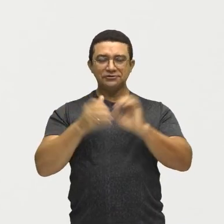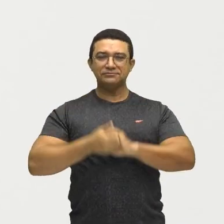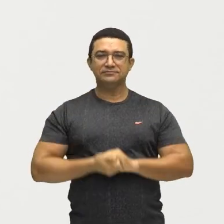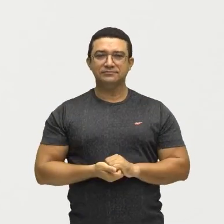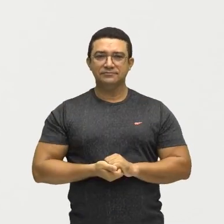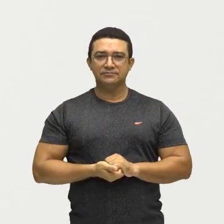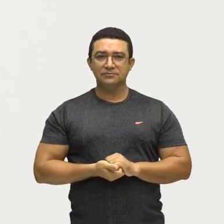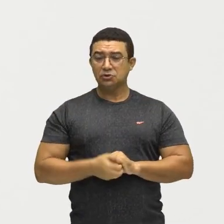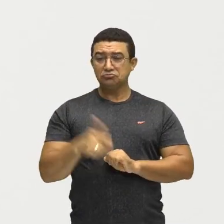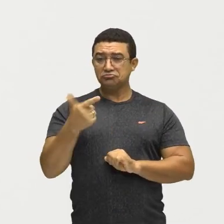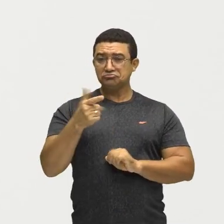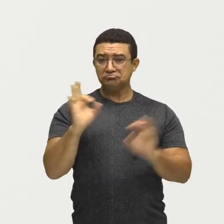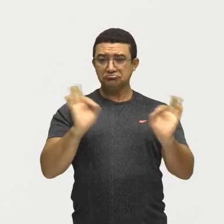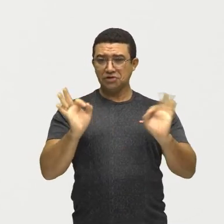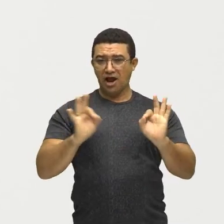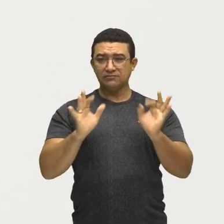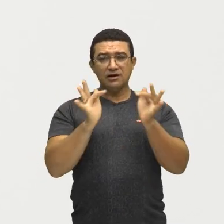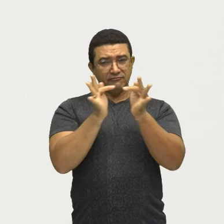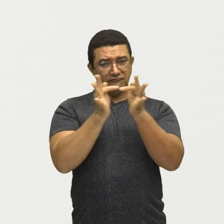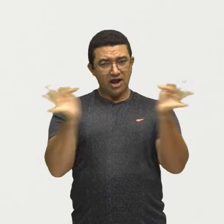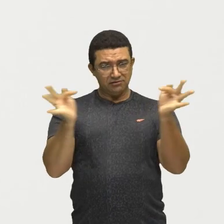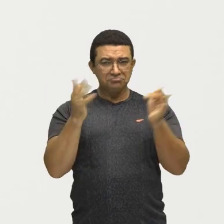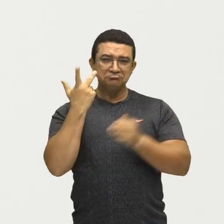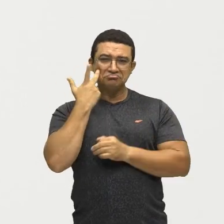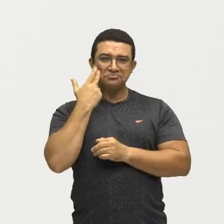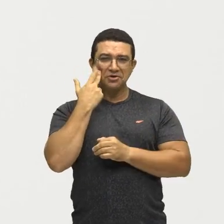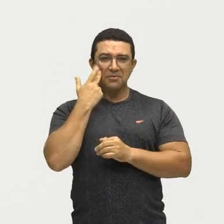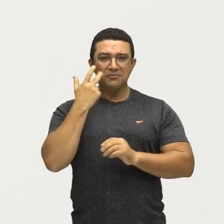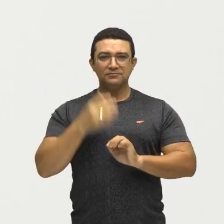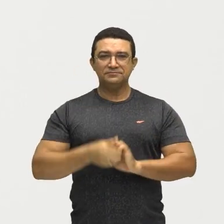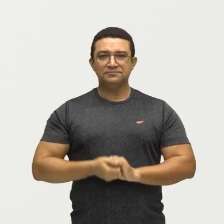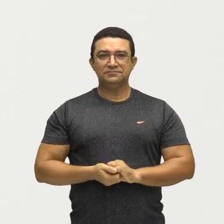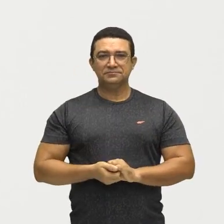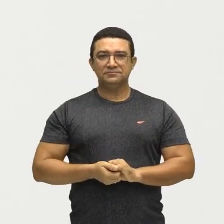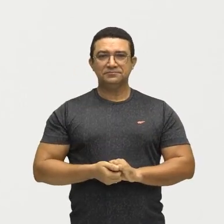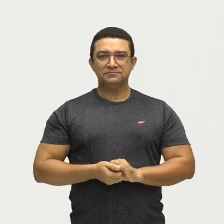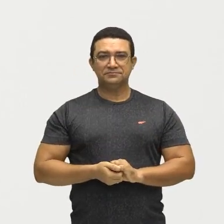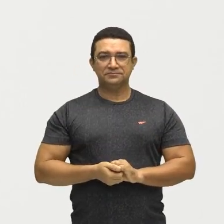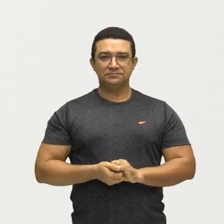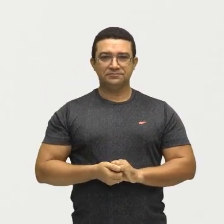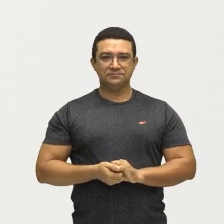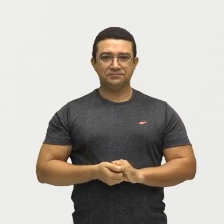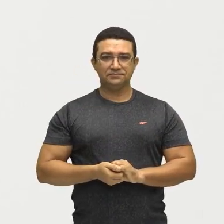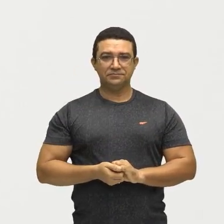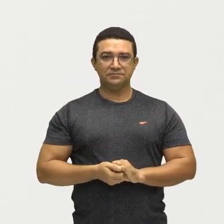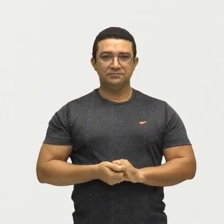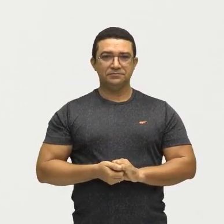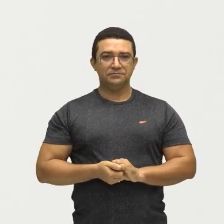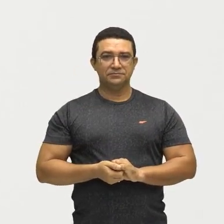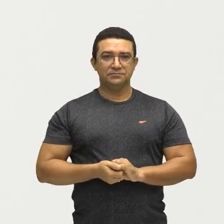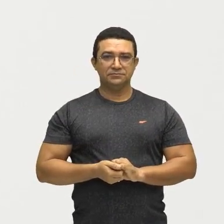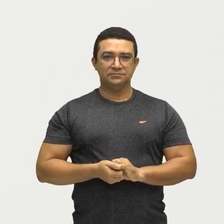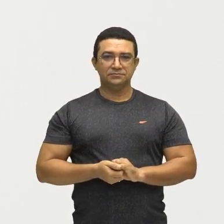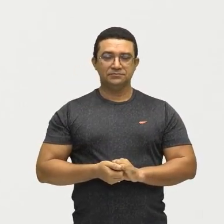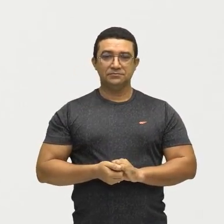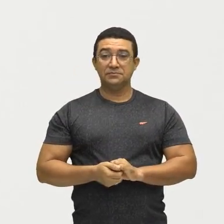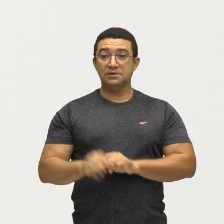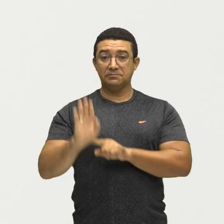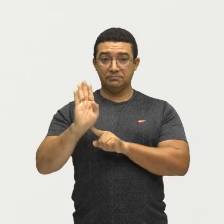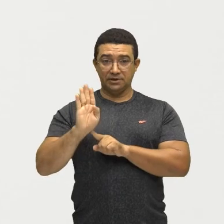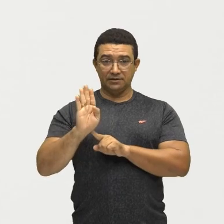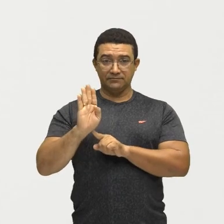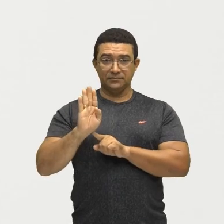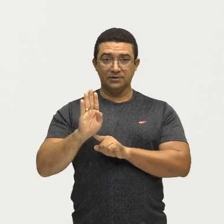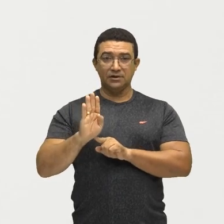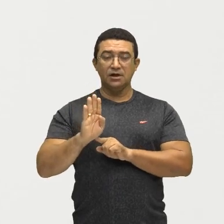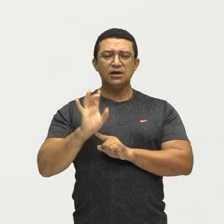nenhum exagero, né? Então, a letra A, não vamos assinalar, né, aqui. A